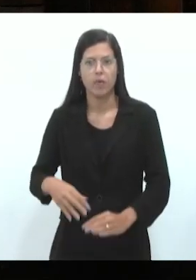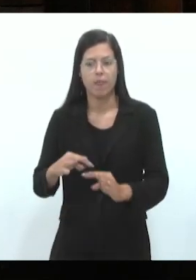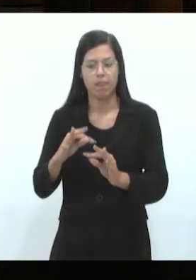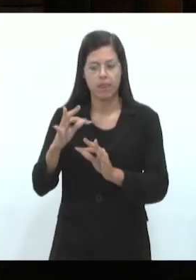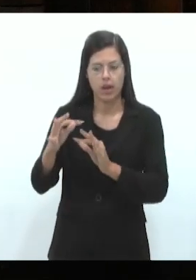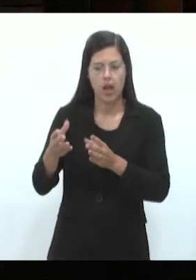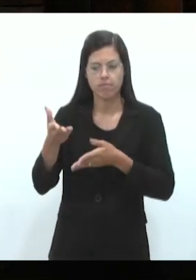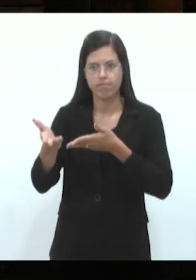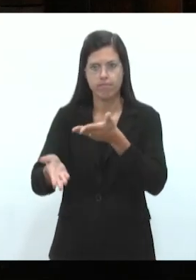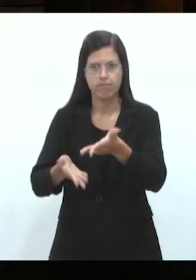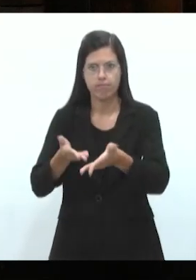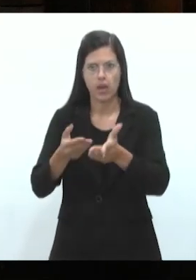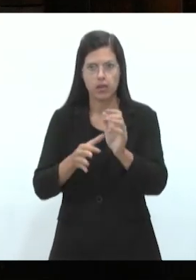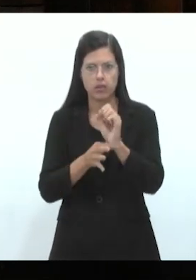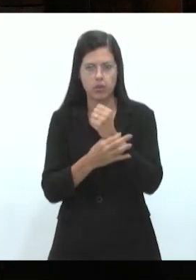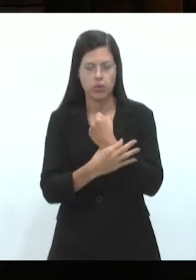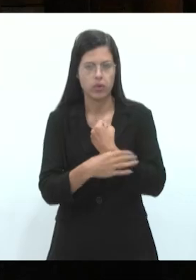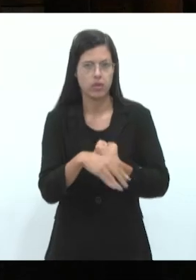pública.